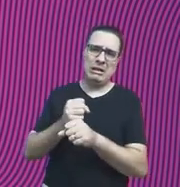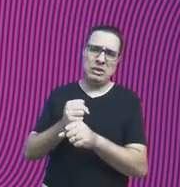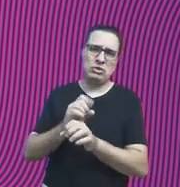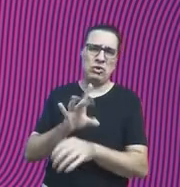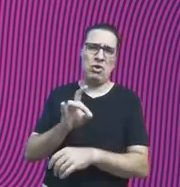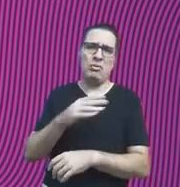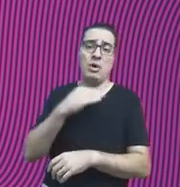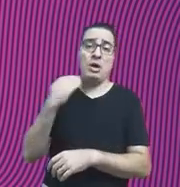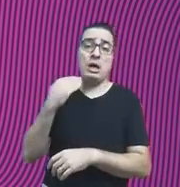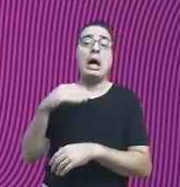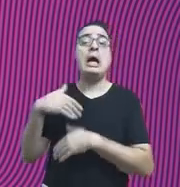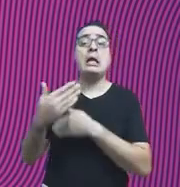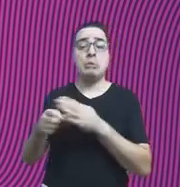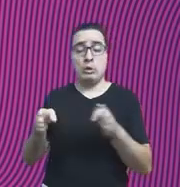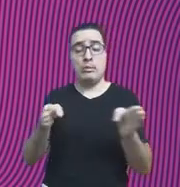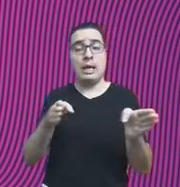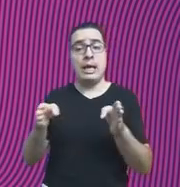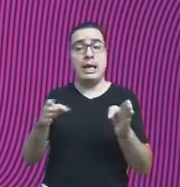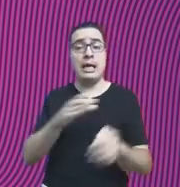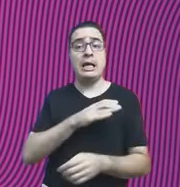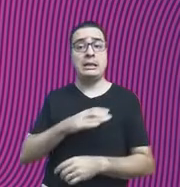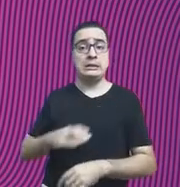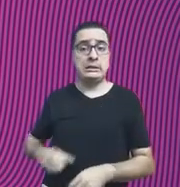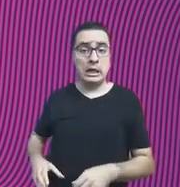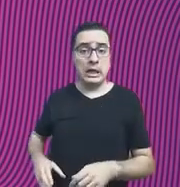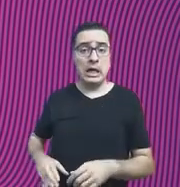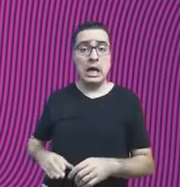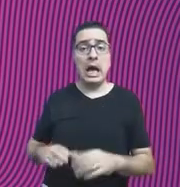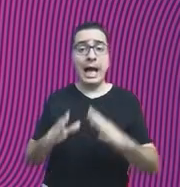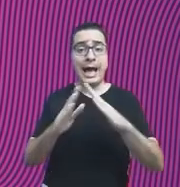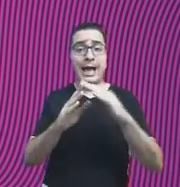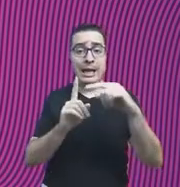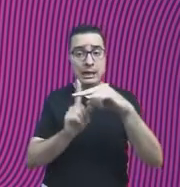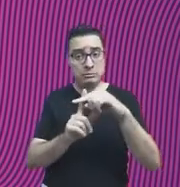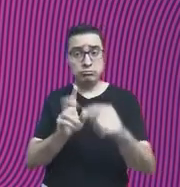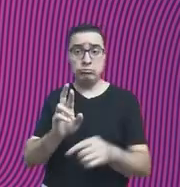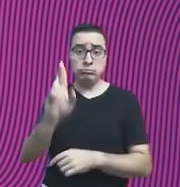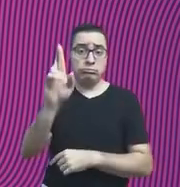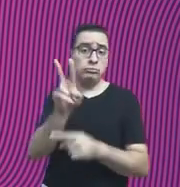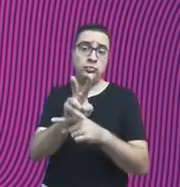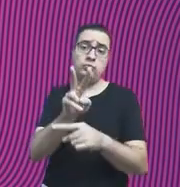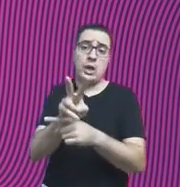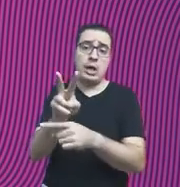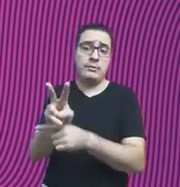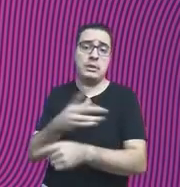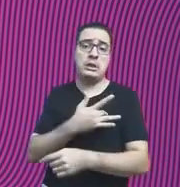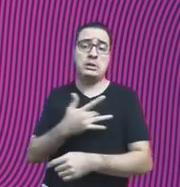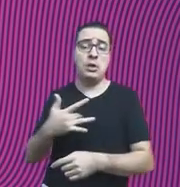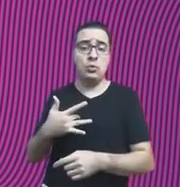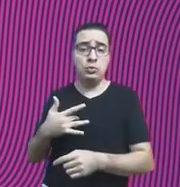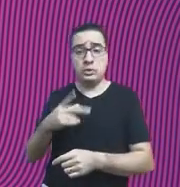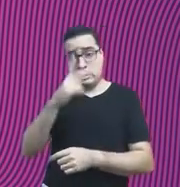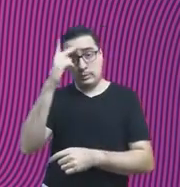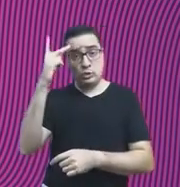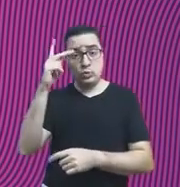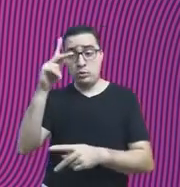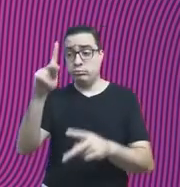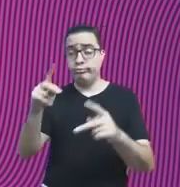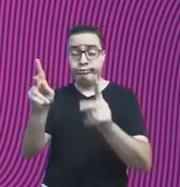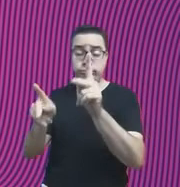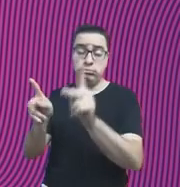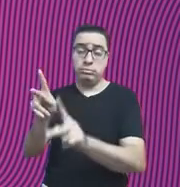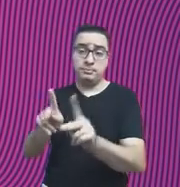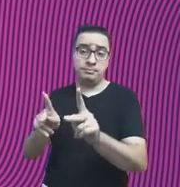que aconteceu? A igreja assumiu essa tutoria da saúde do ser humano. O que as